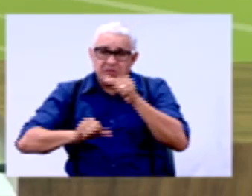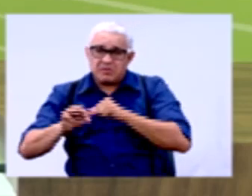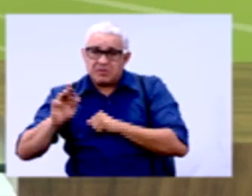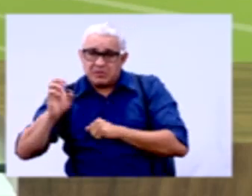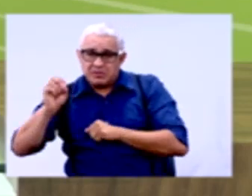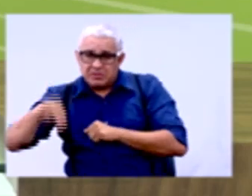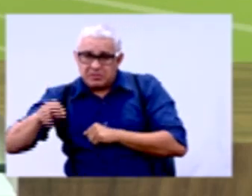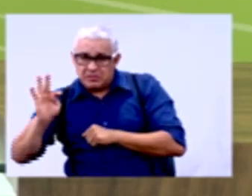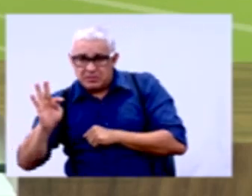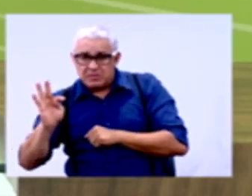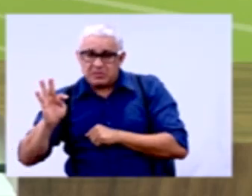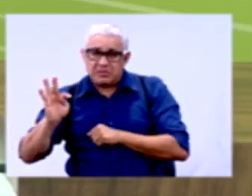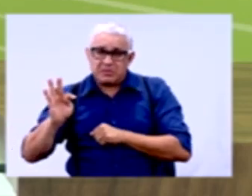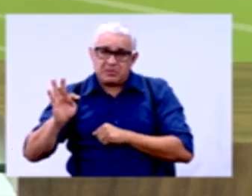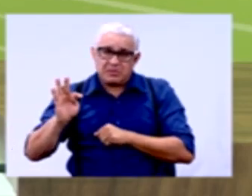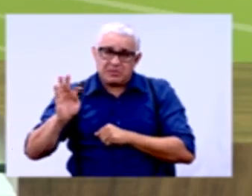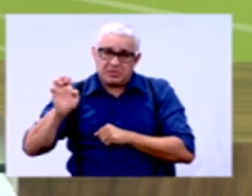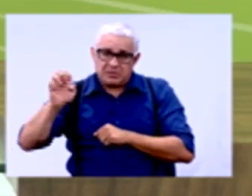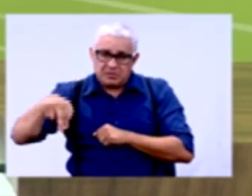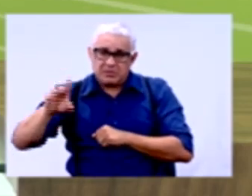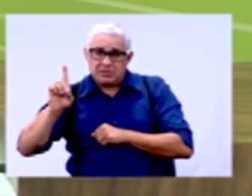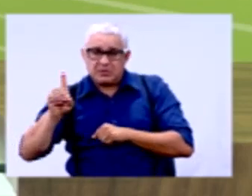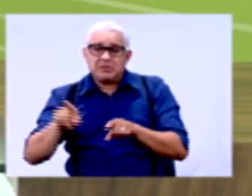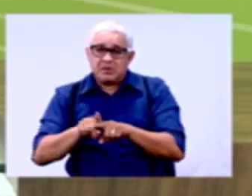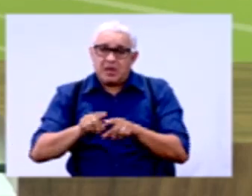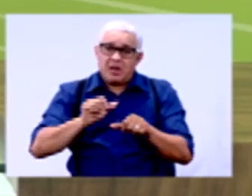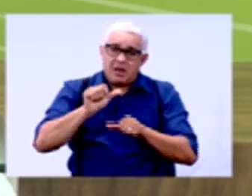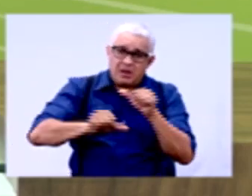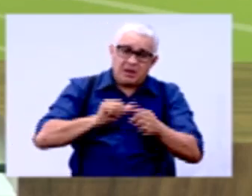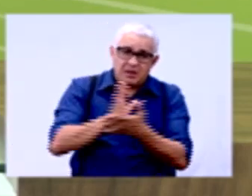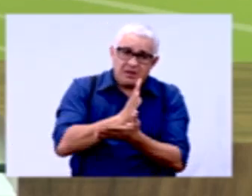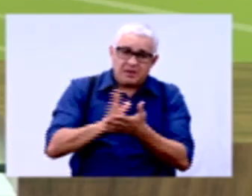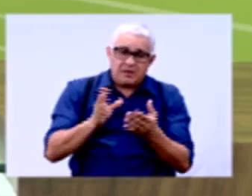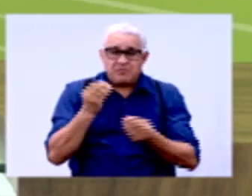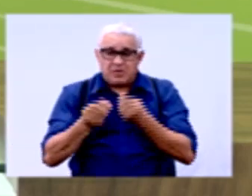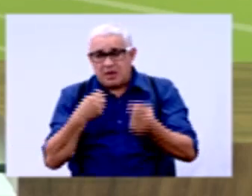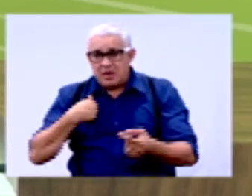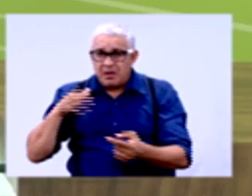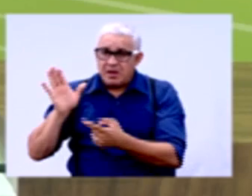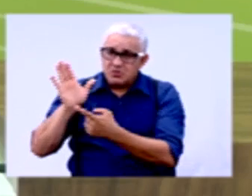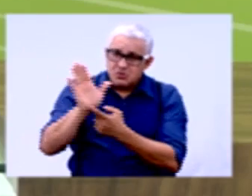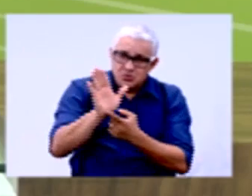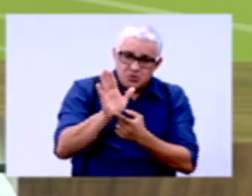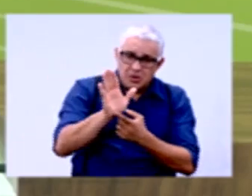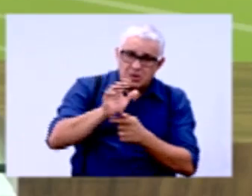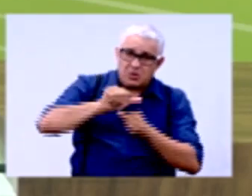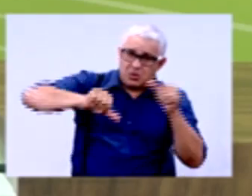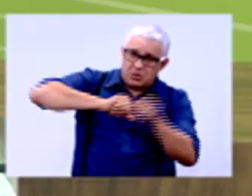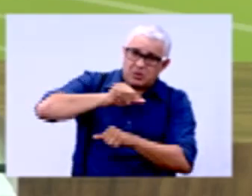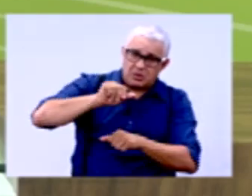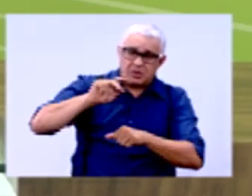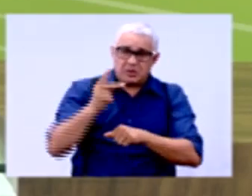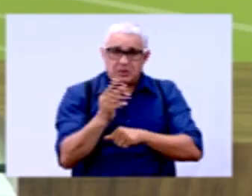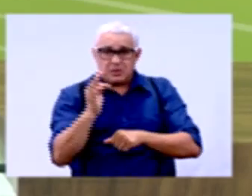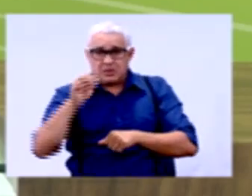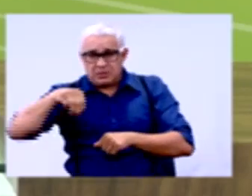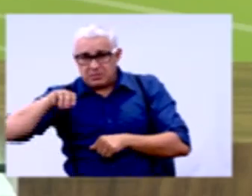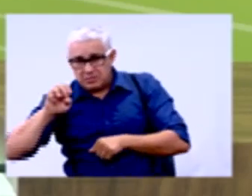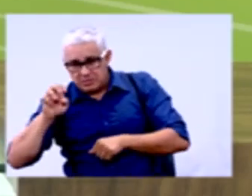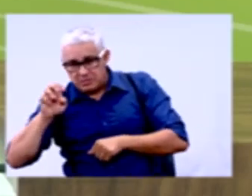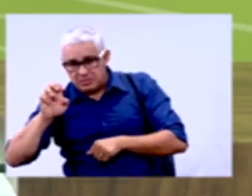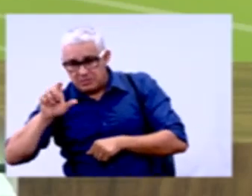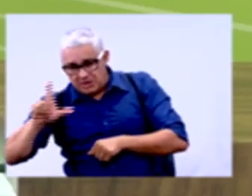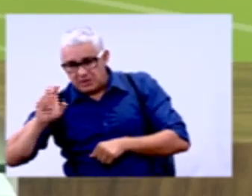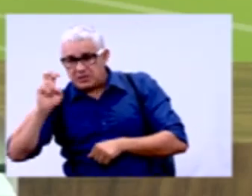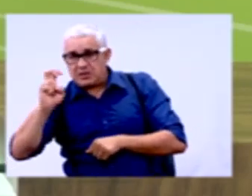front-end, alterar algumas formas de apresentar, posso até mesmo mudar de um HTML para HTML5, que a